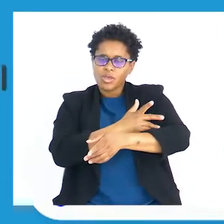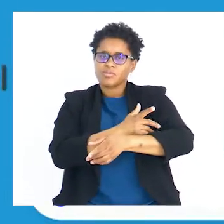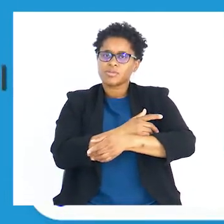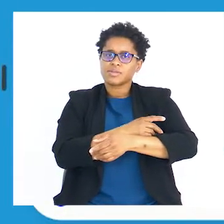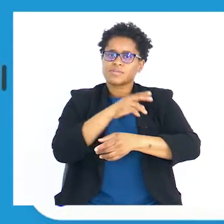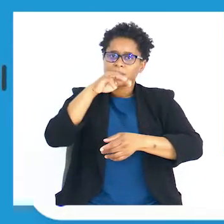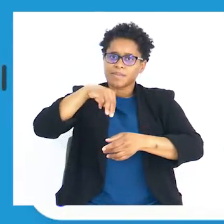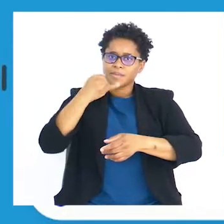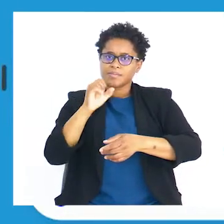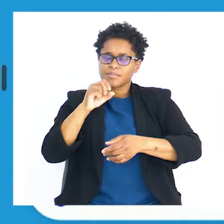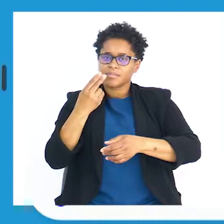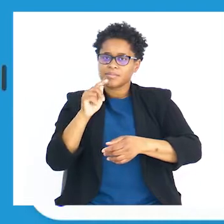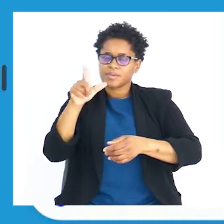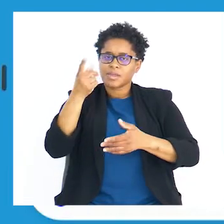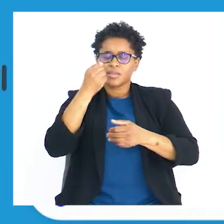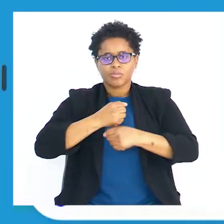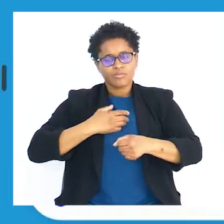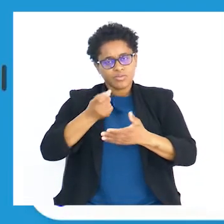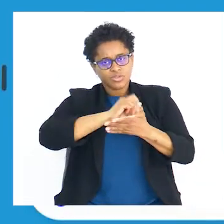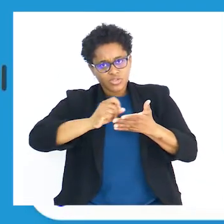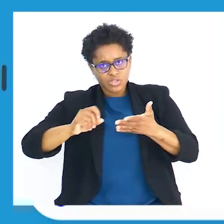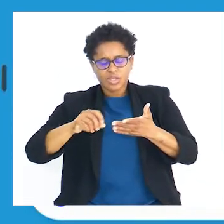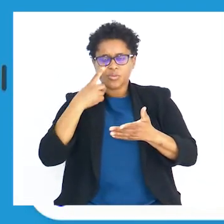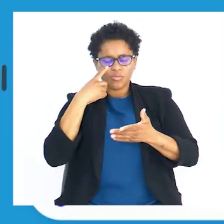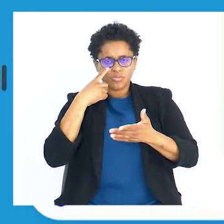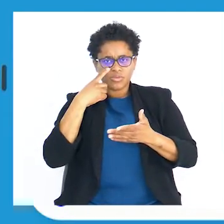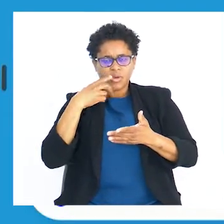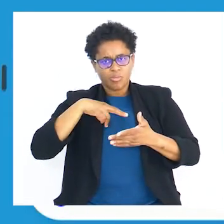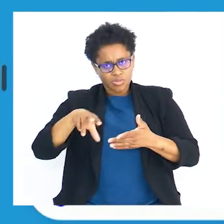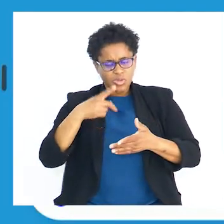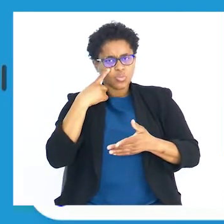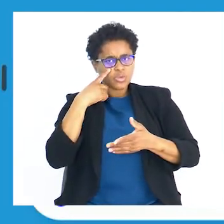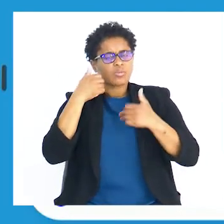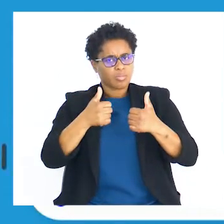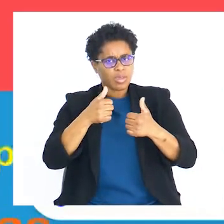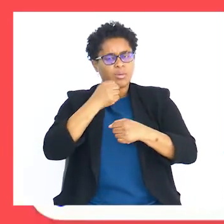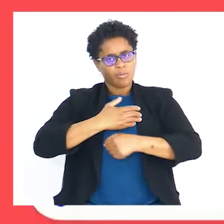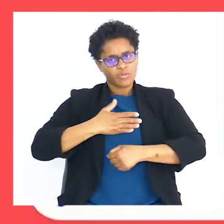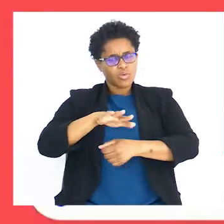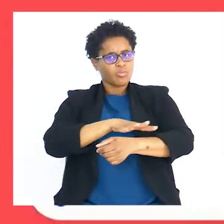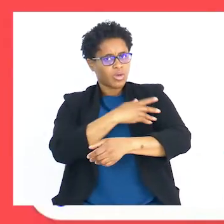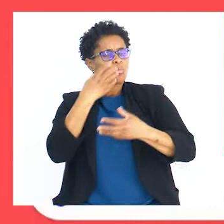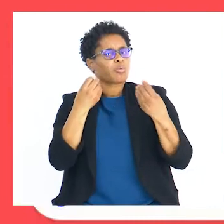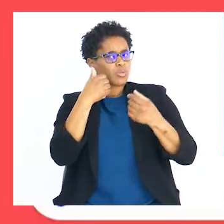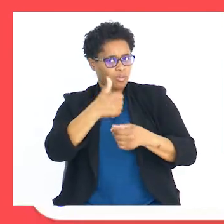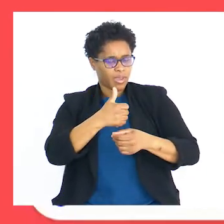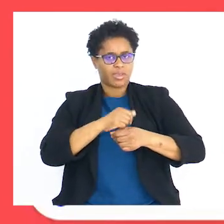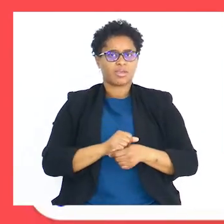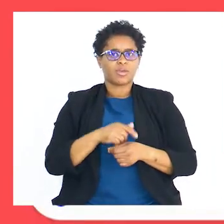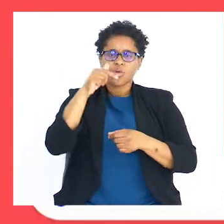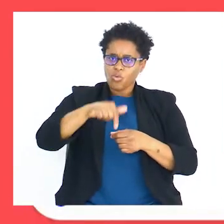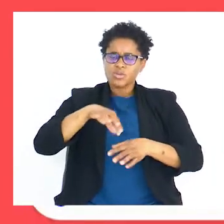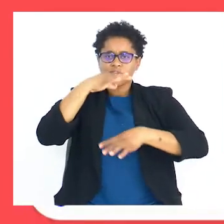Miguel Torga, um escritor português muito conhecido, um poeta. Muito bem,